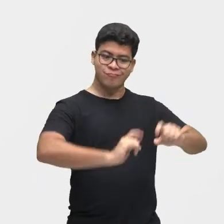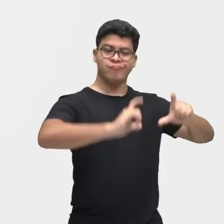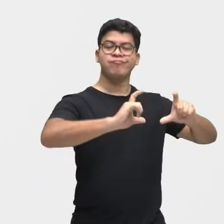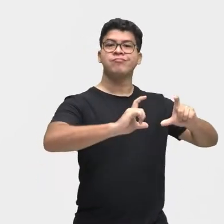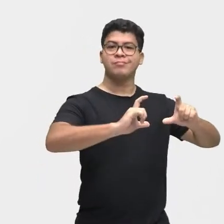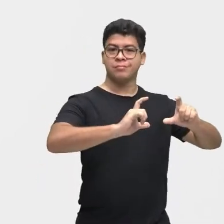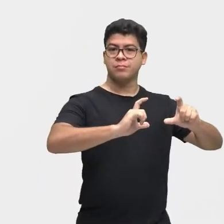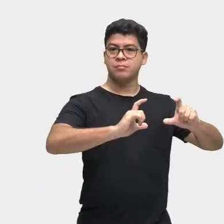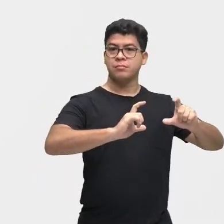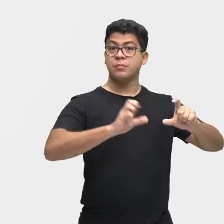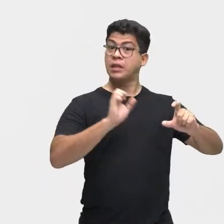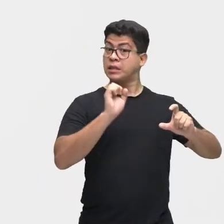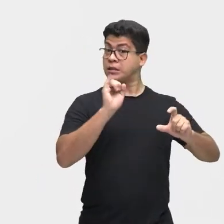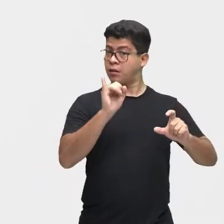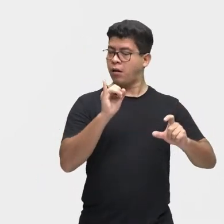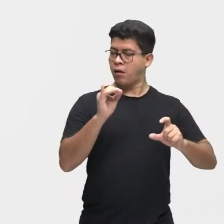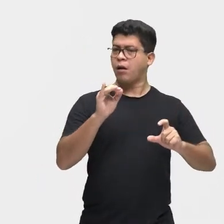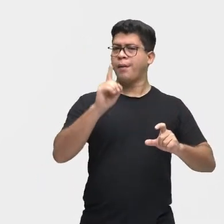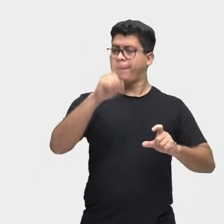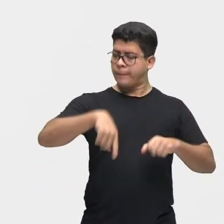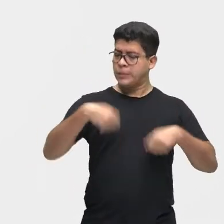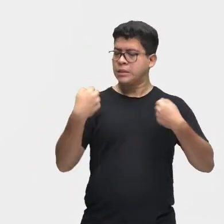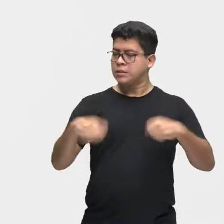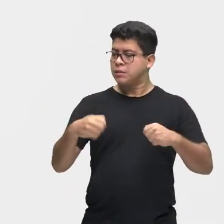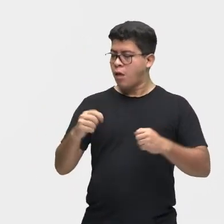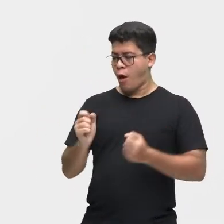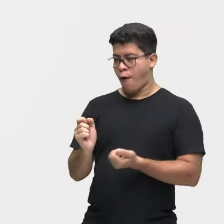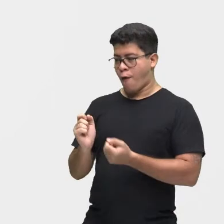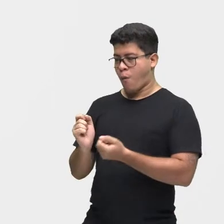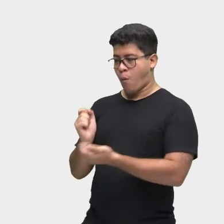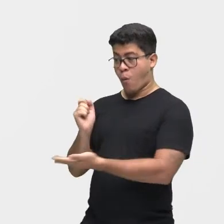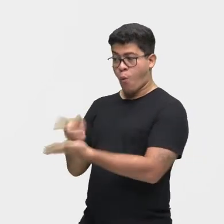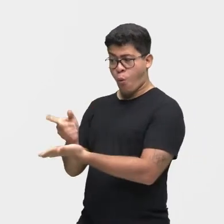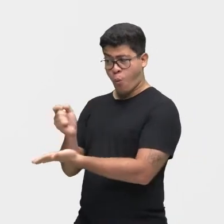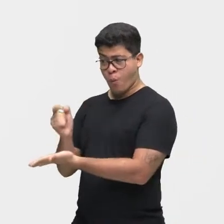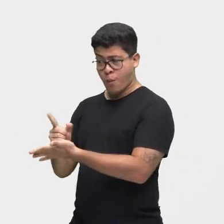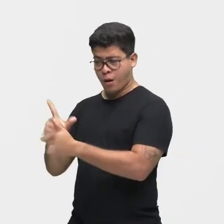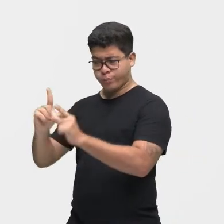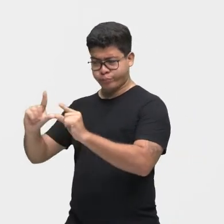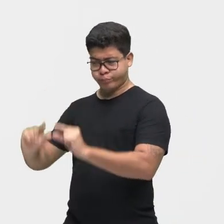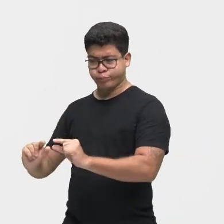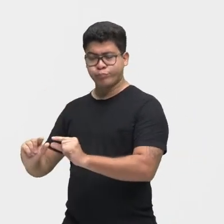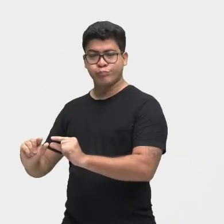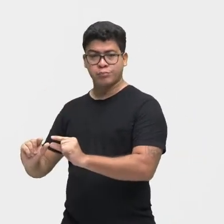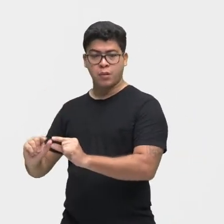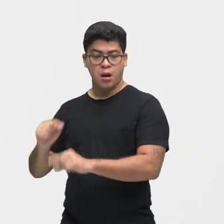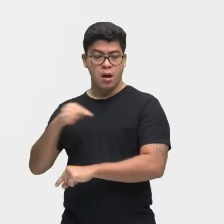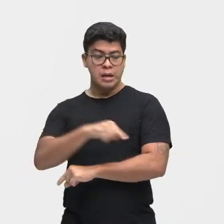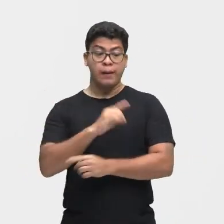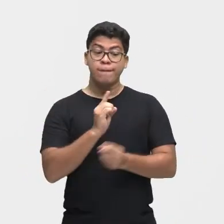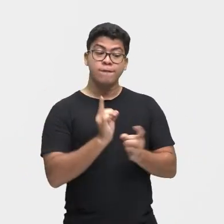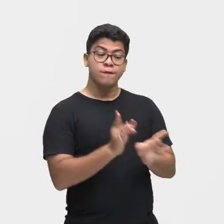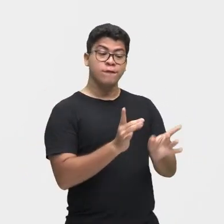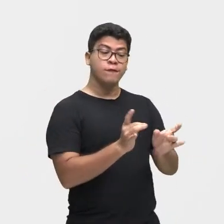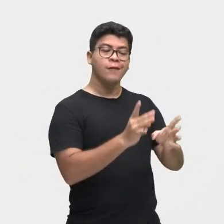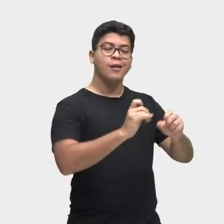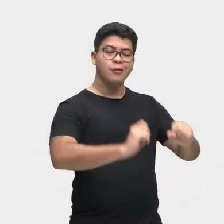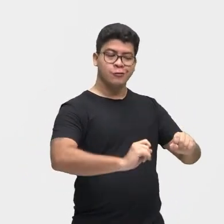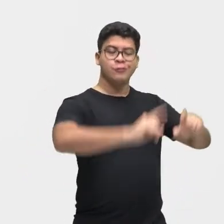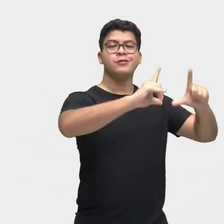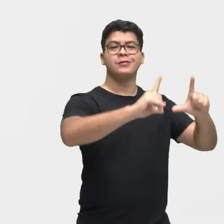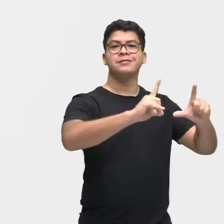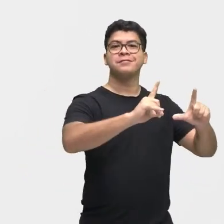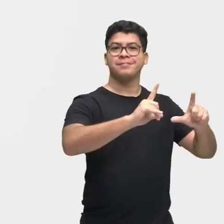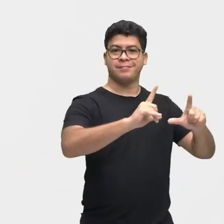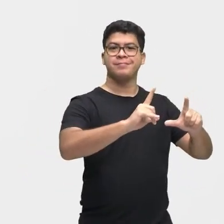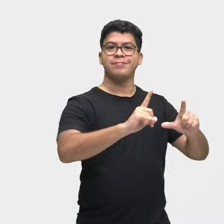e importo menos, ou seja, compro menos, tá certo? Então, porque quanto mais eu vendo, mais eu arrecado, não é mesmo? Se eu comprar, eu